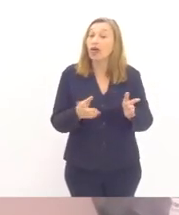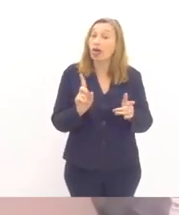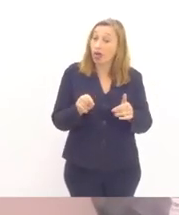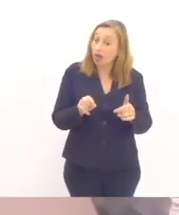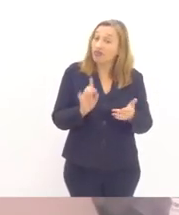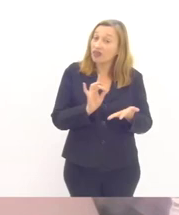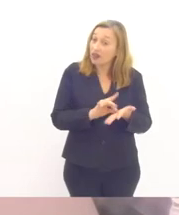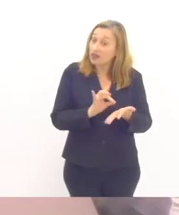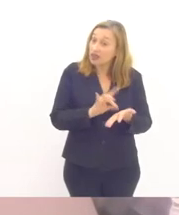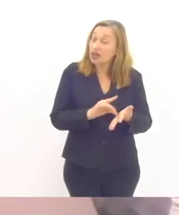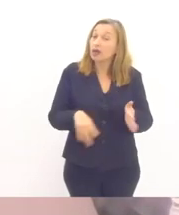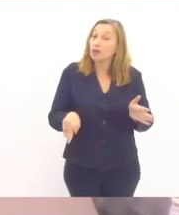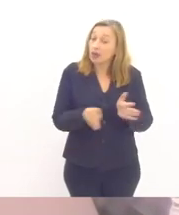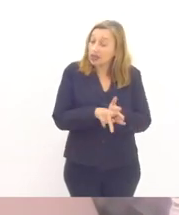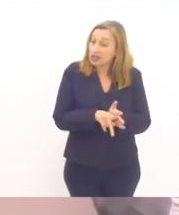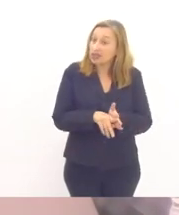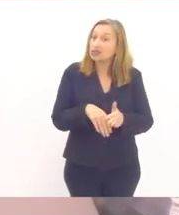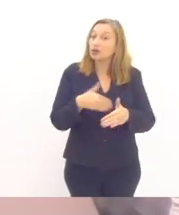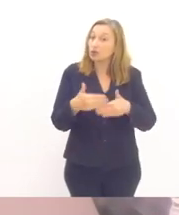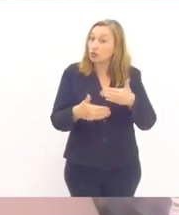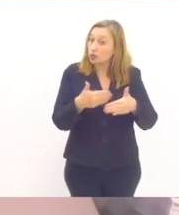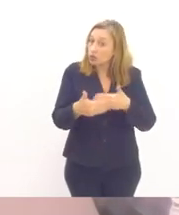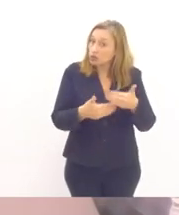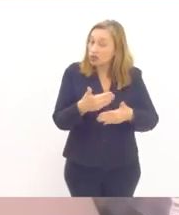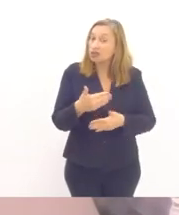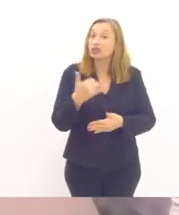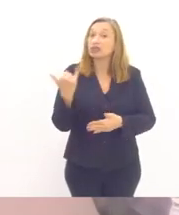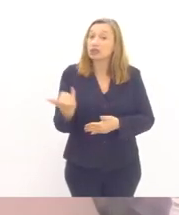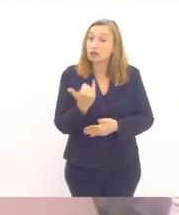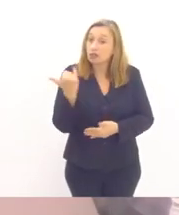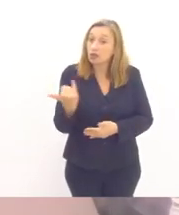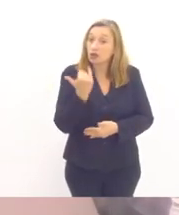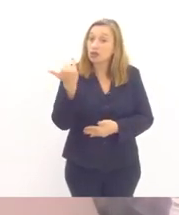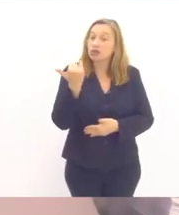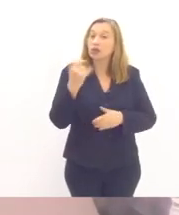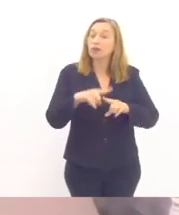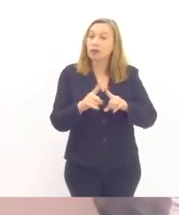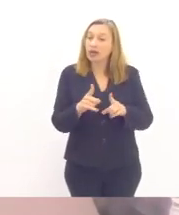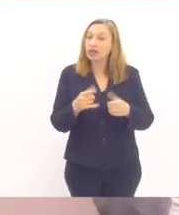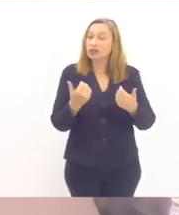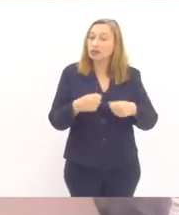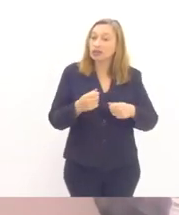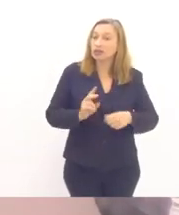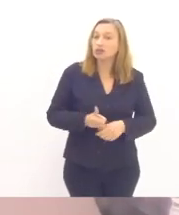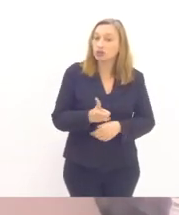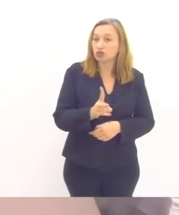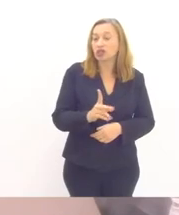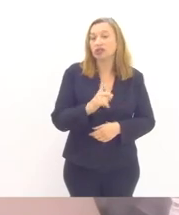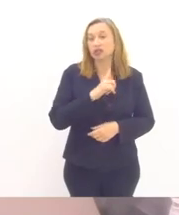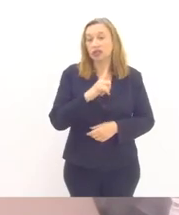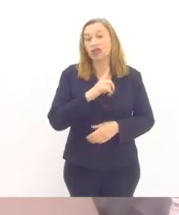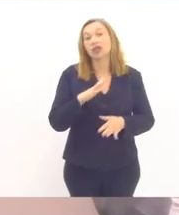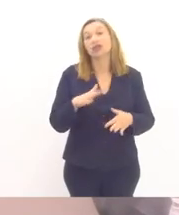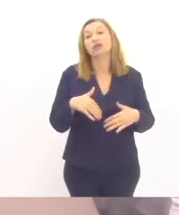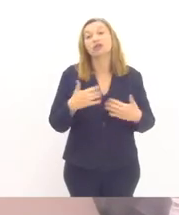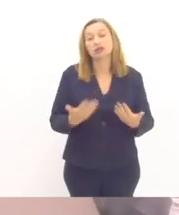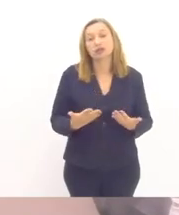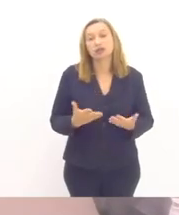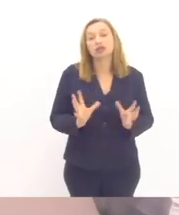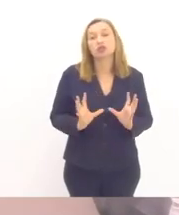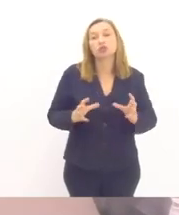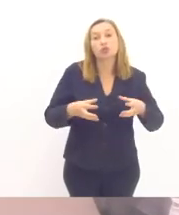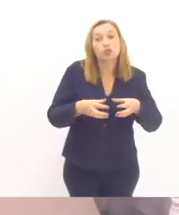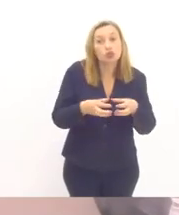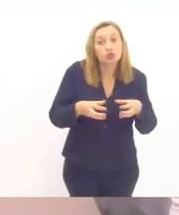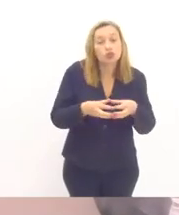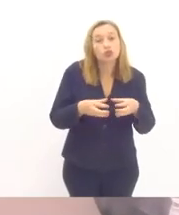na verdade, parte de um processo, parte importante, mas que deve ter continuidade. E aí, esse conjunto,